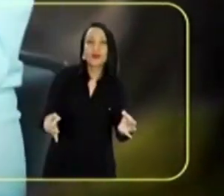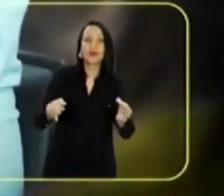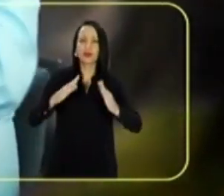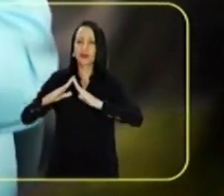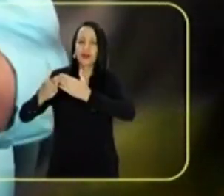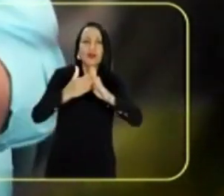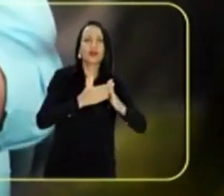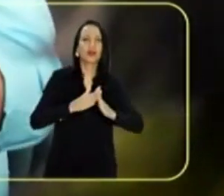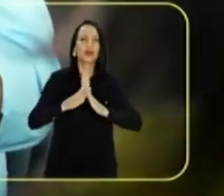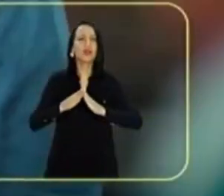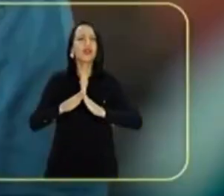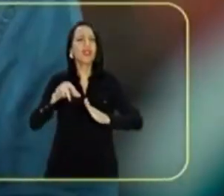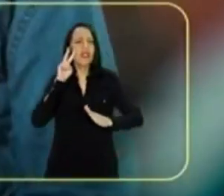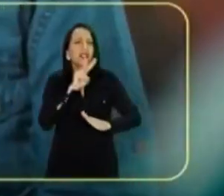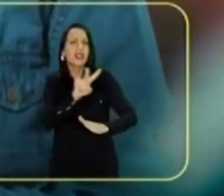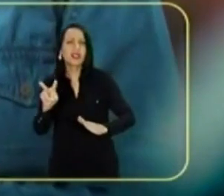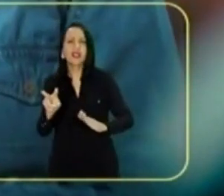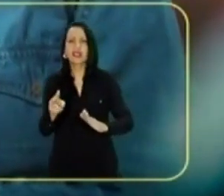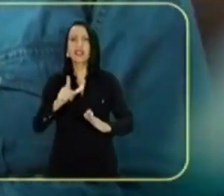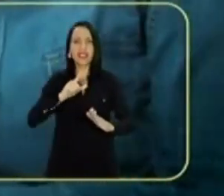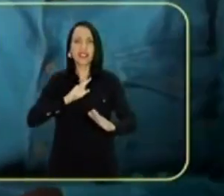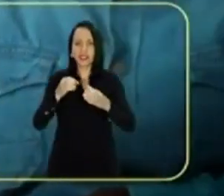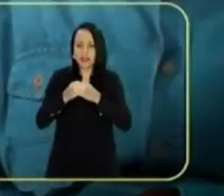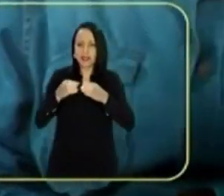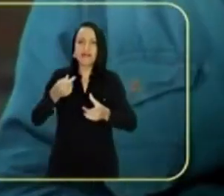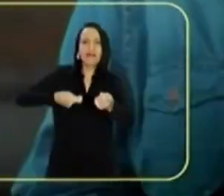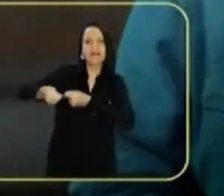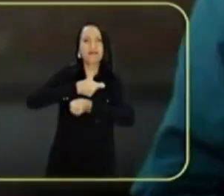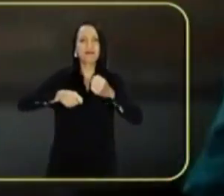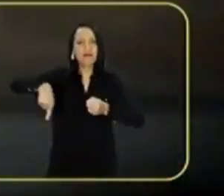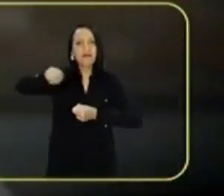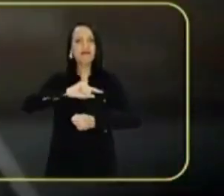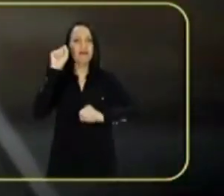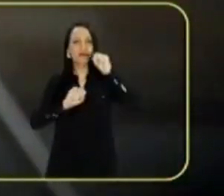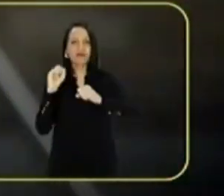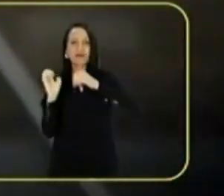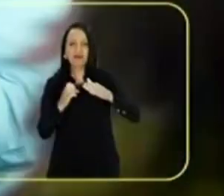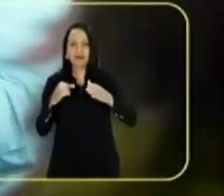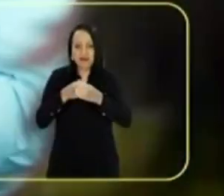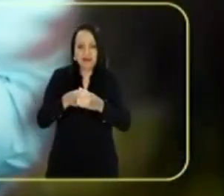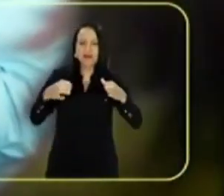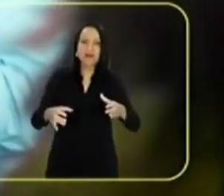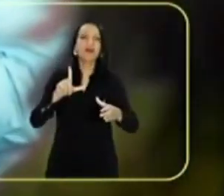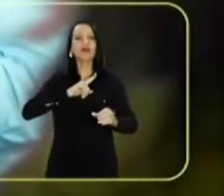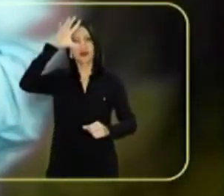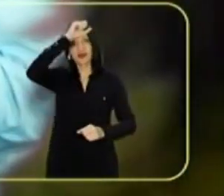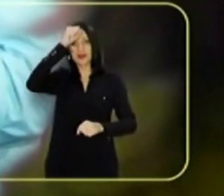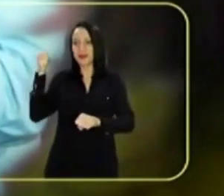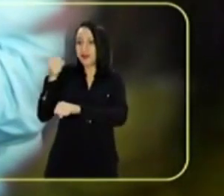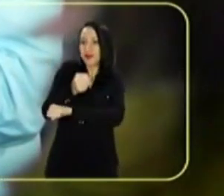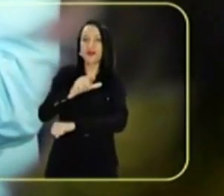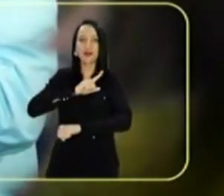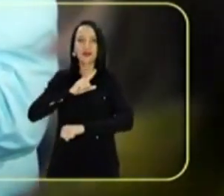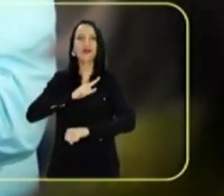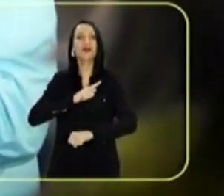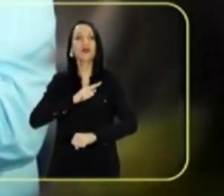favela, você vai ver vários pequenos negócios. Então, vai fazer com que esses pequenos negócios possam ter aprendizes. E o Estado